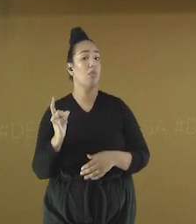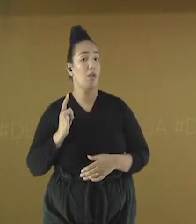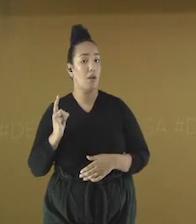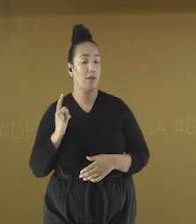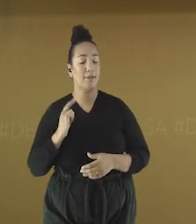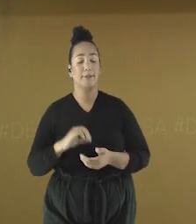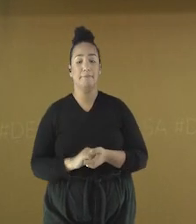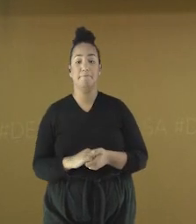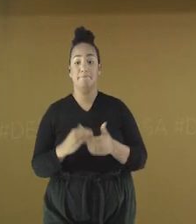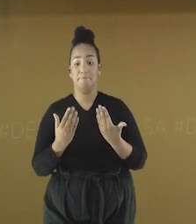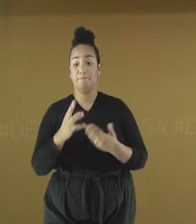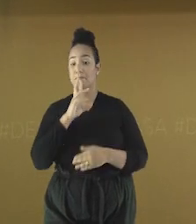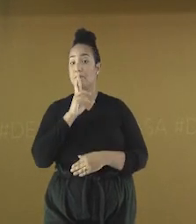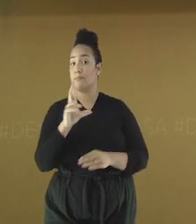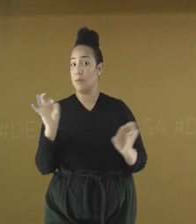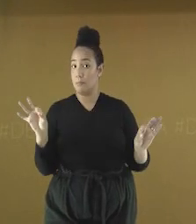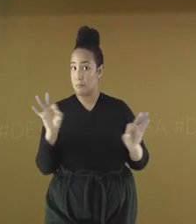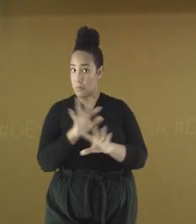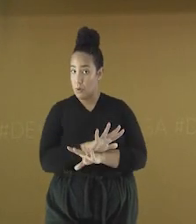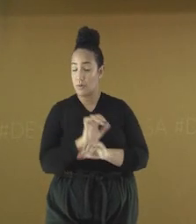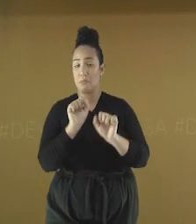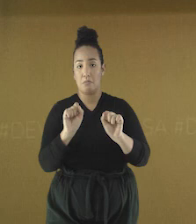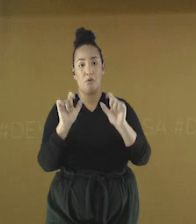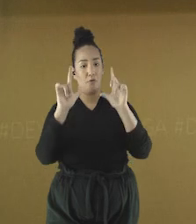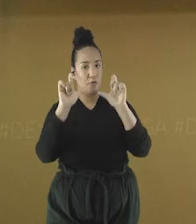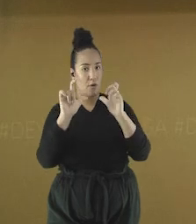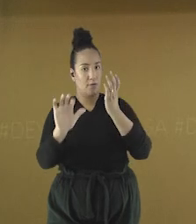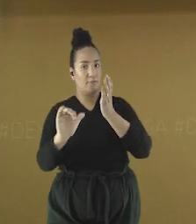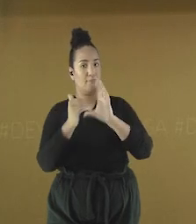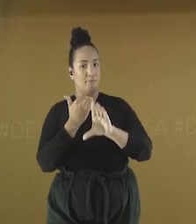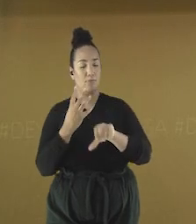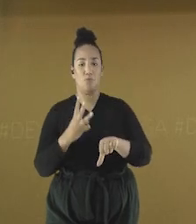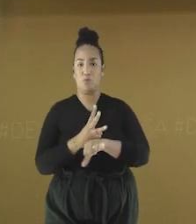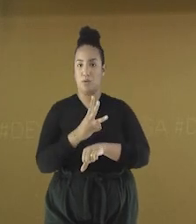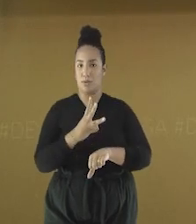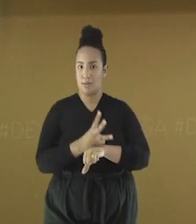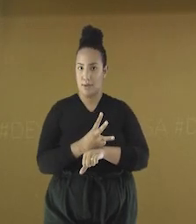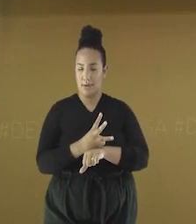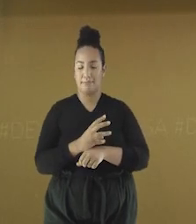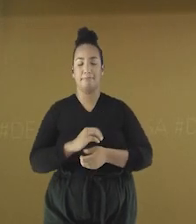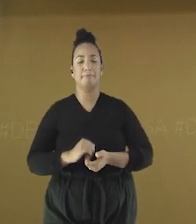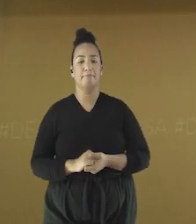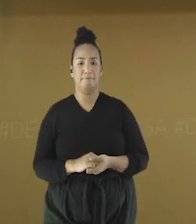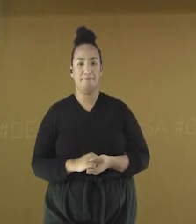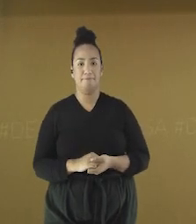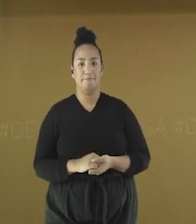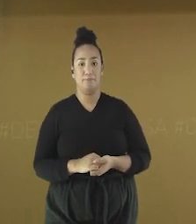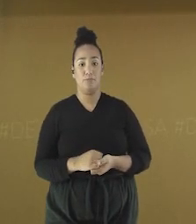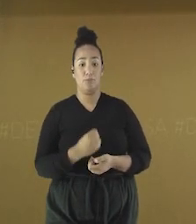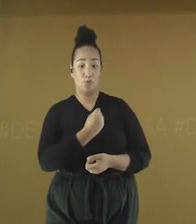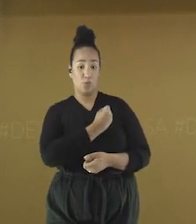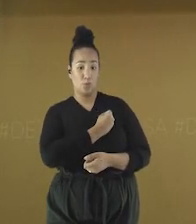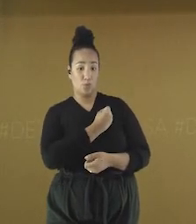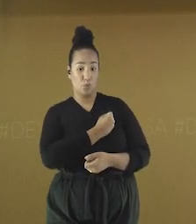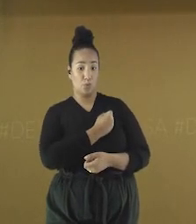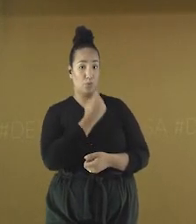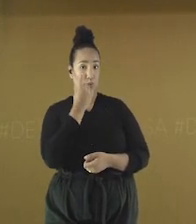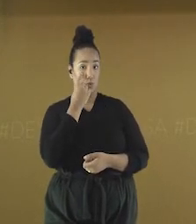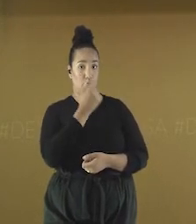de responderem seus cadernos, tirem fotos e nos enviem pelo WhatsApp do Dever em Casa na TV, que é por esse número